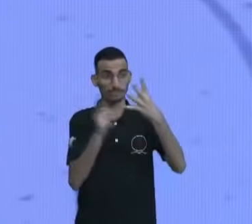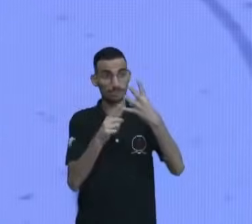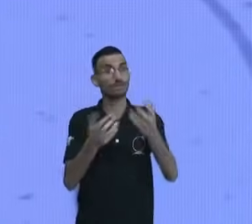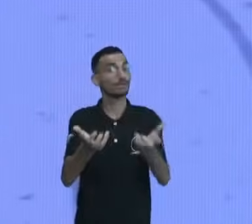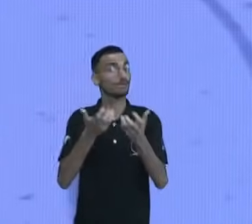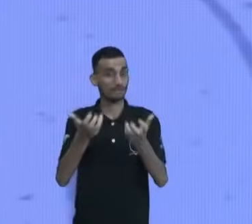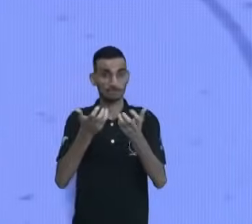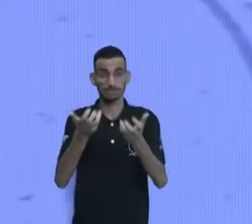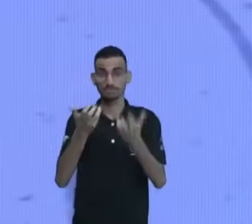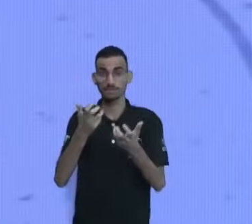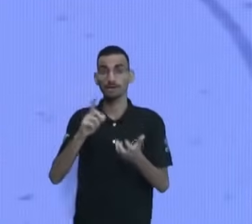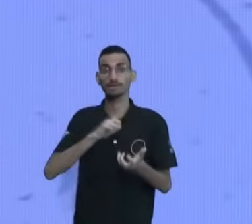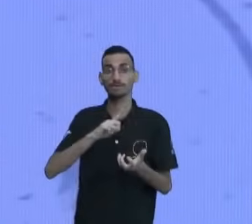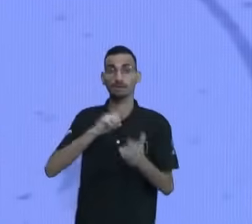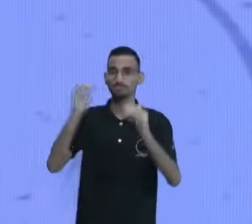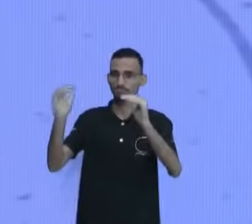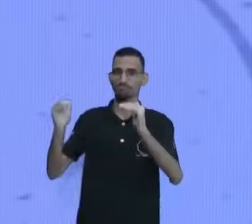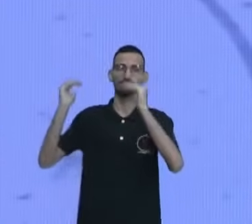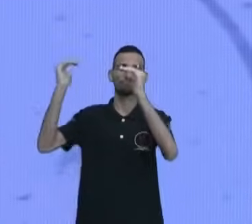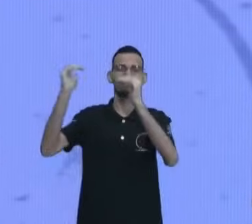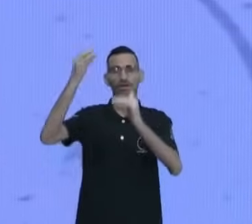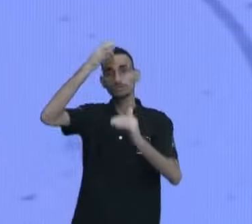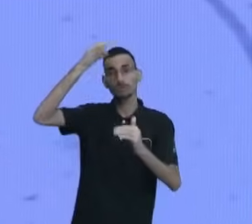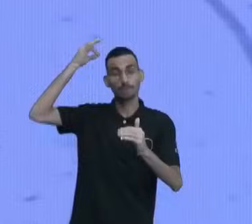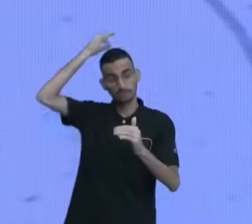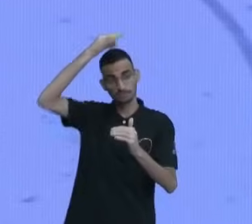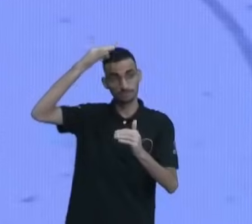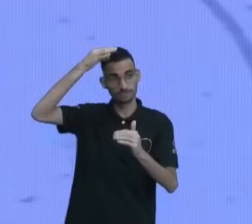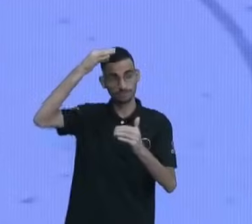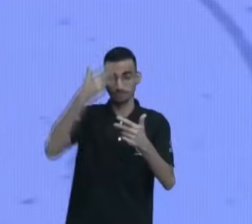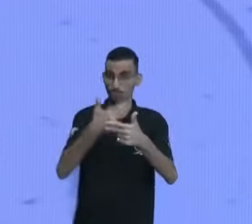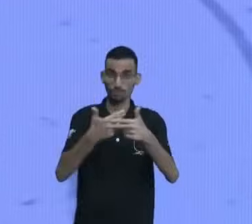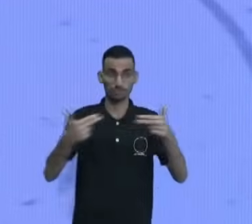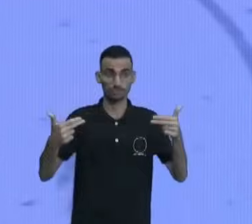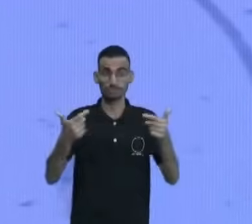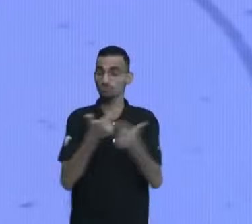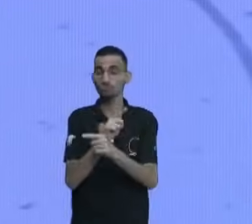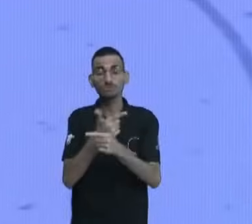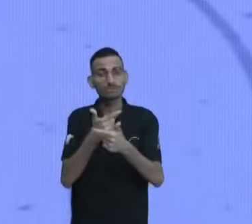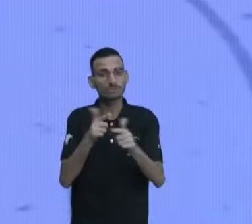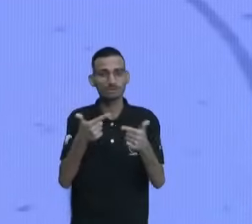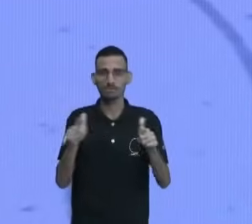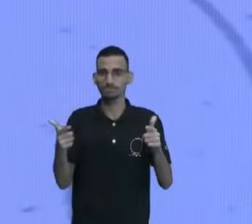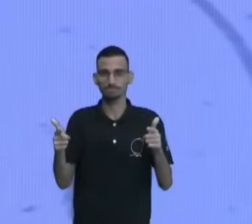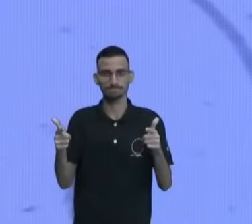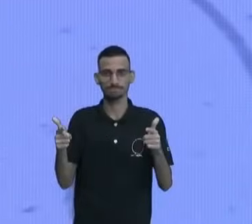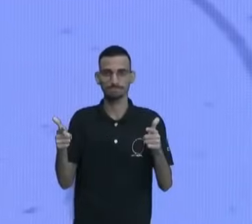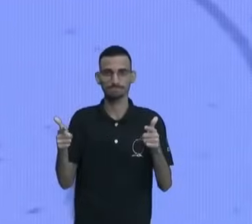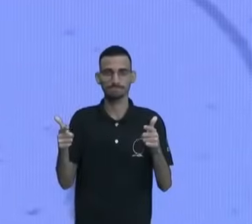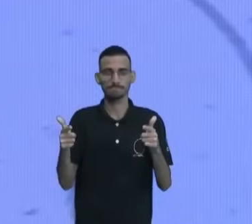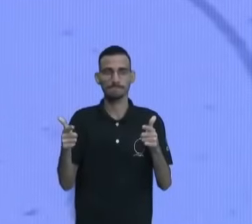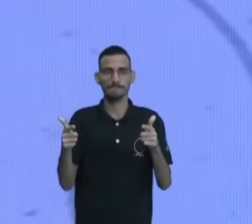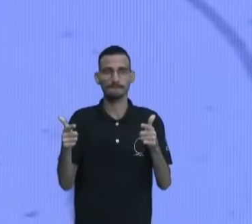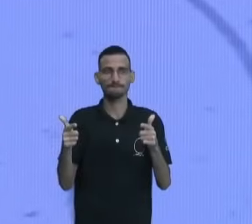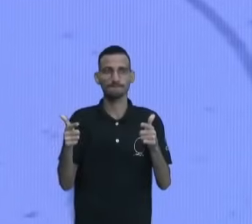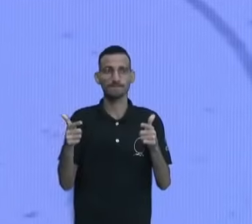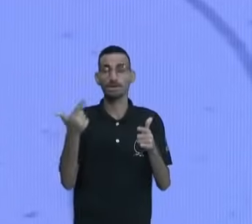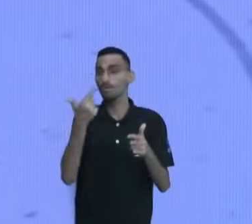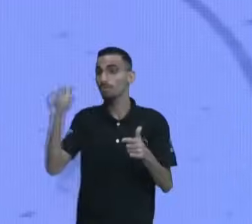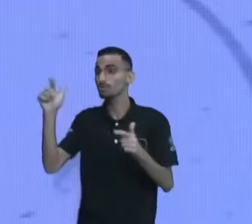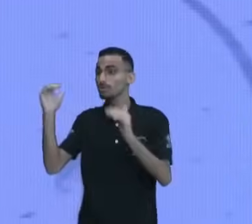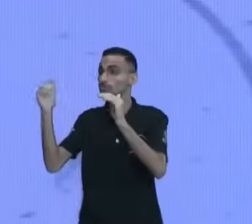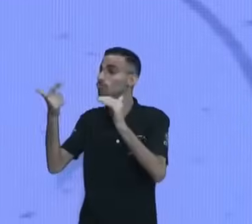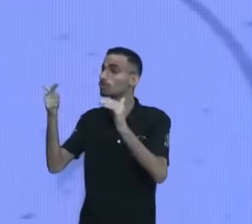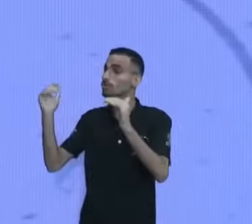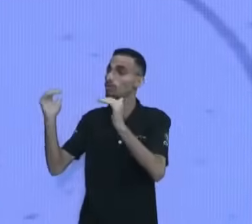autoridade espiritual naquilo que eles pretendem não tem mas querem liderar o povo